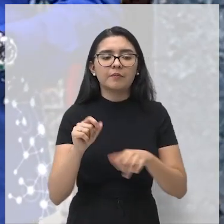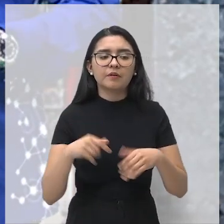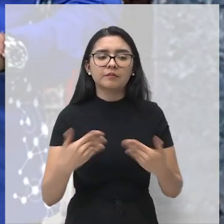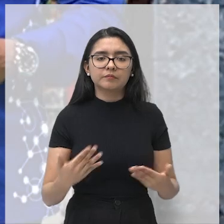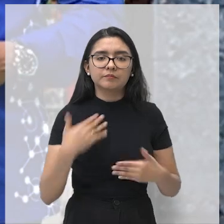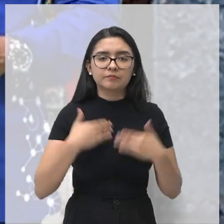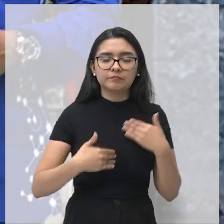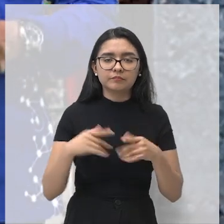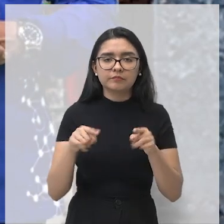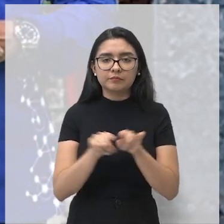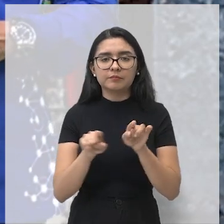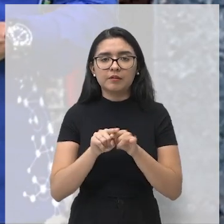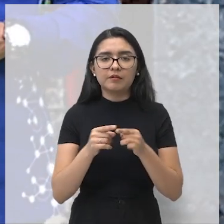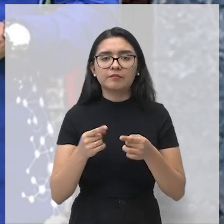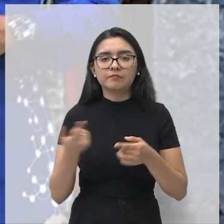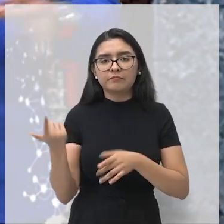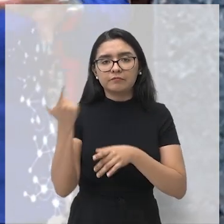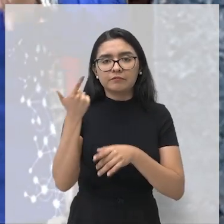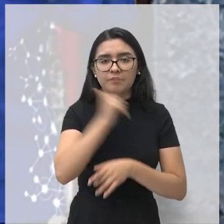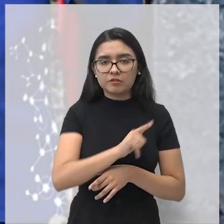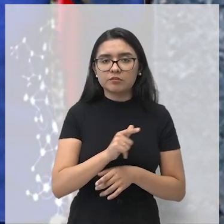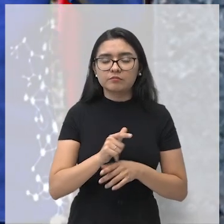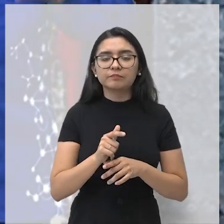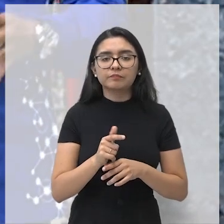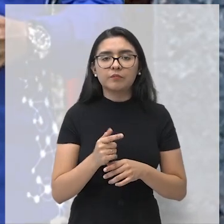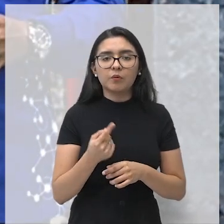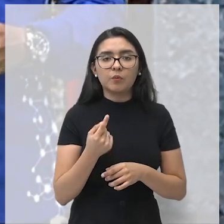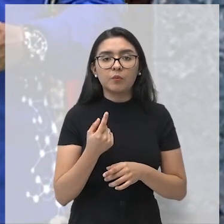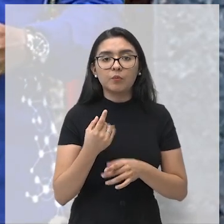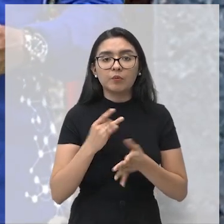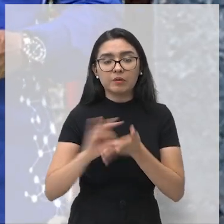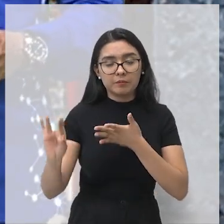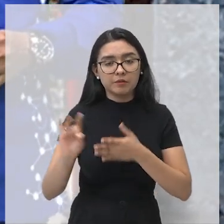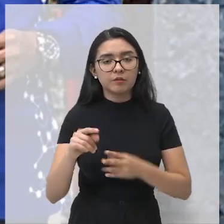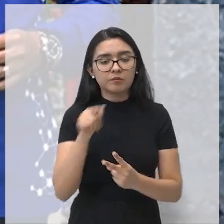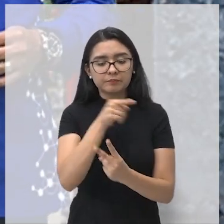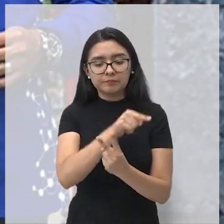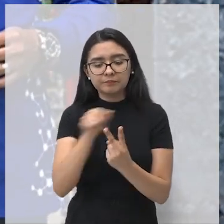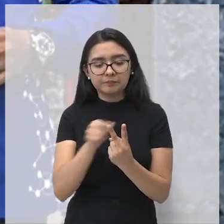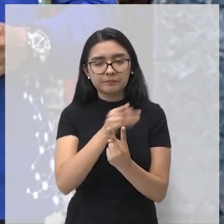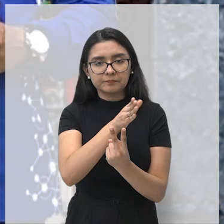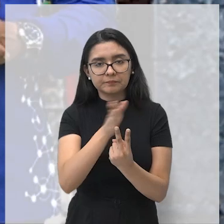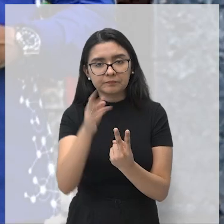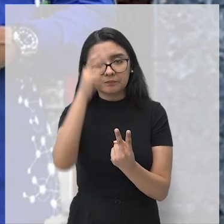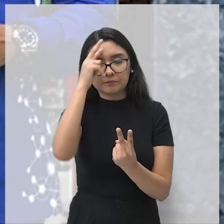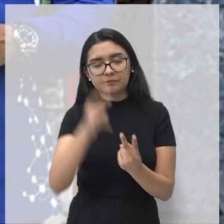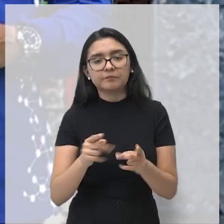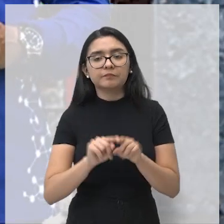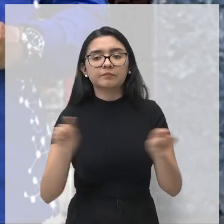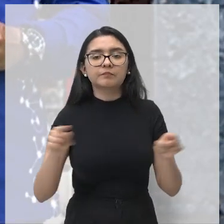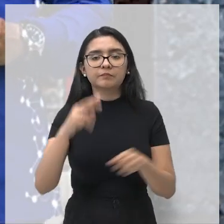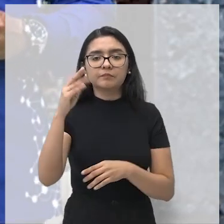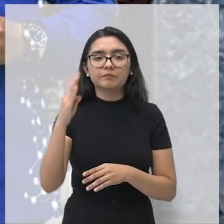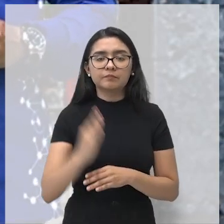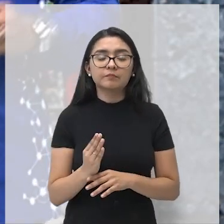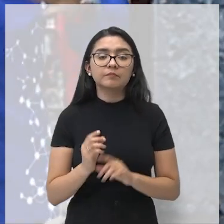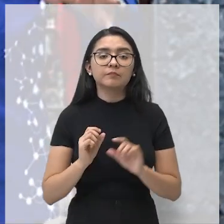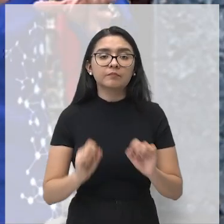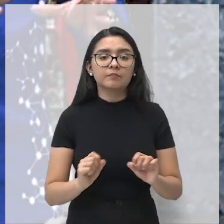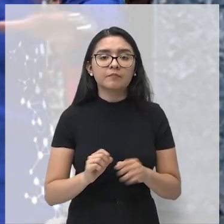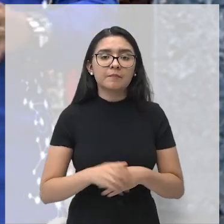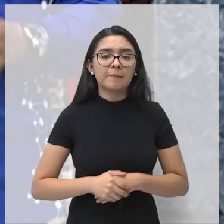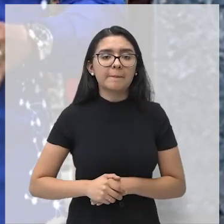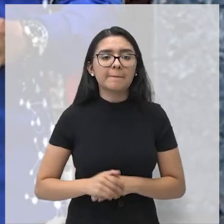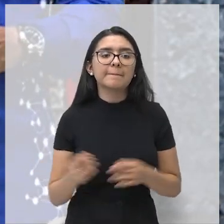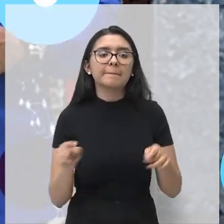para vencer o adversário. Okay? Então essas são as duas partes históricas, mas nessas aulas nós falamos sobre o Brazilian Jiu-Jitsu,